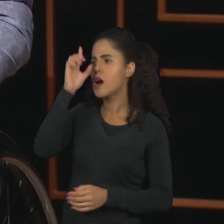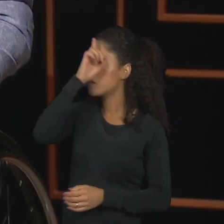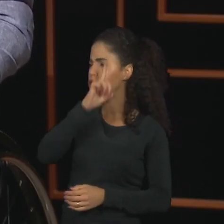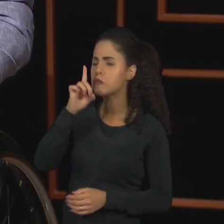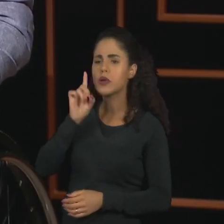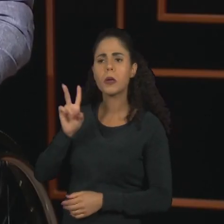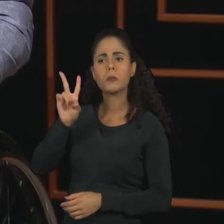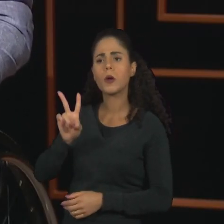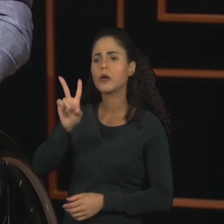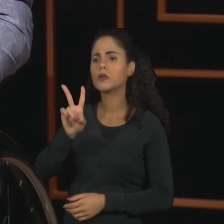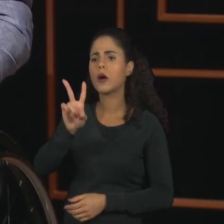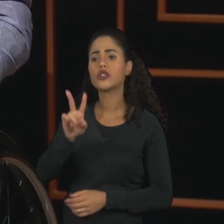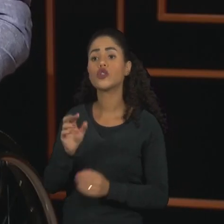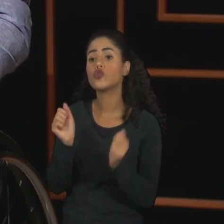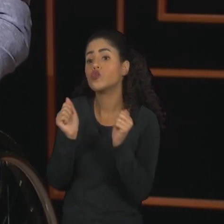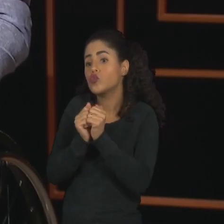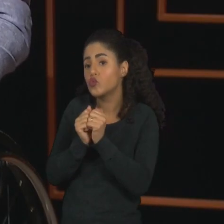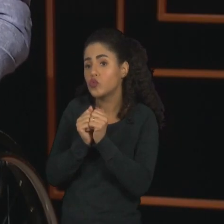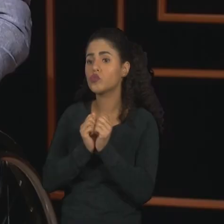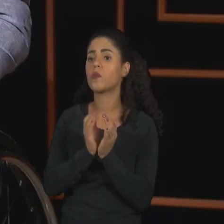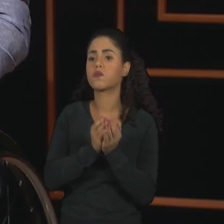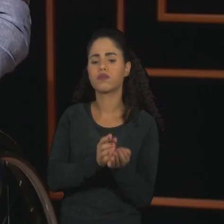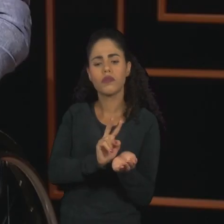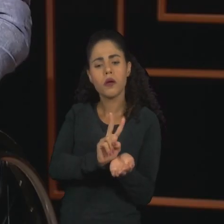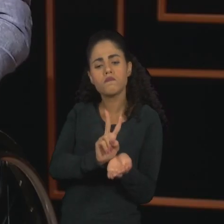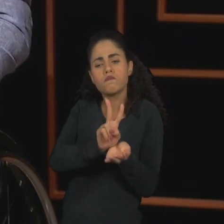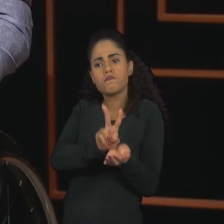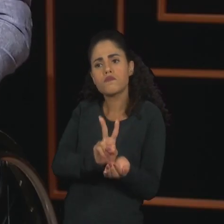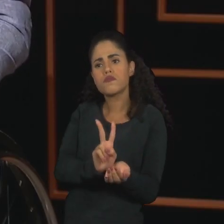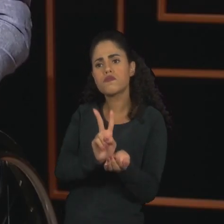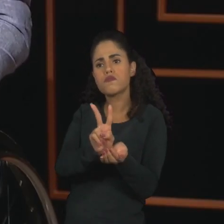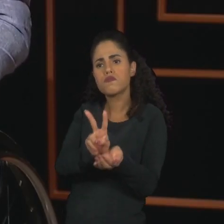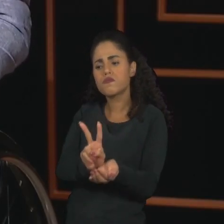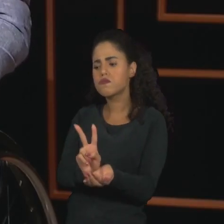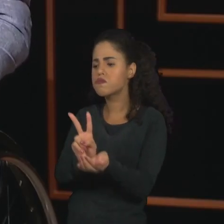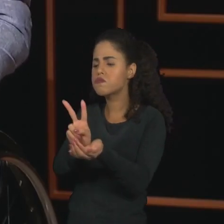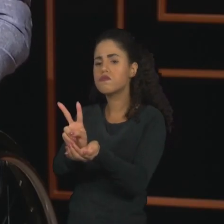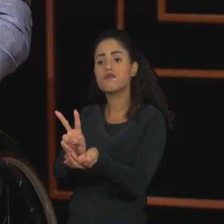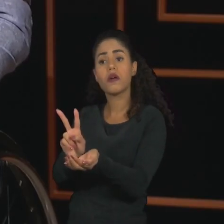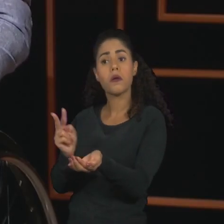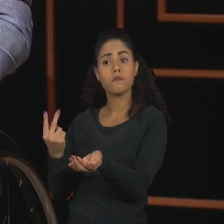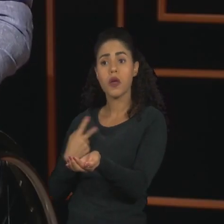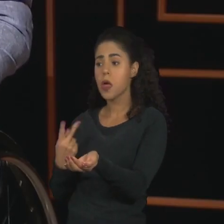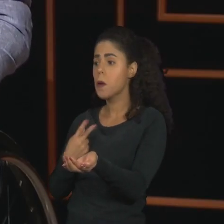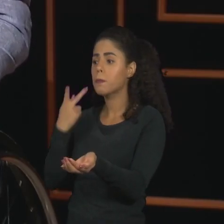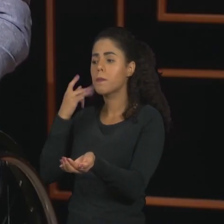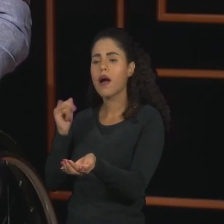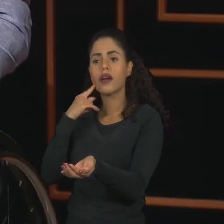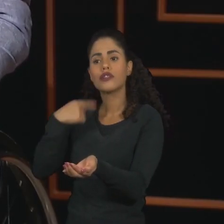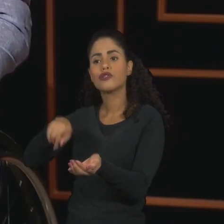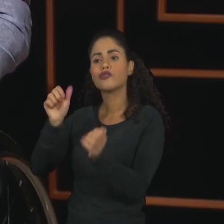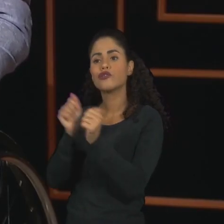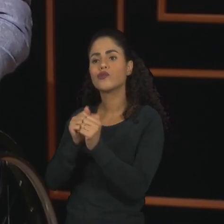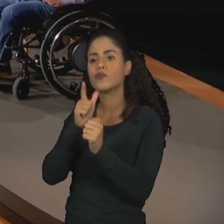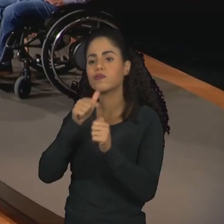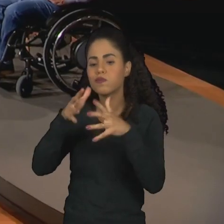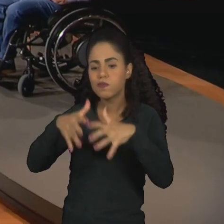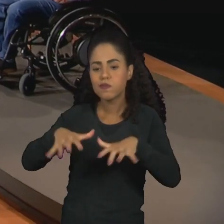ele, íamos nós dois, eu era bem pequenininho, fazer um piquenique nas praias que